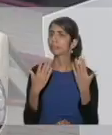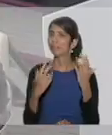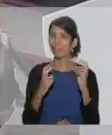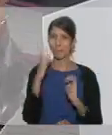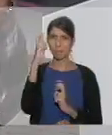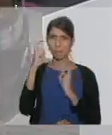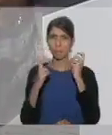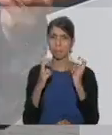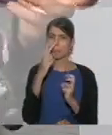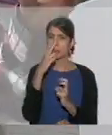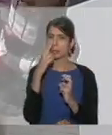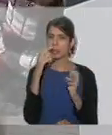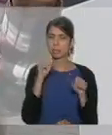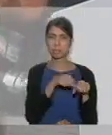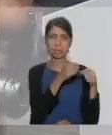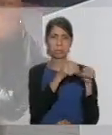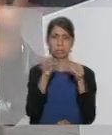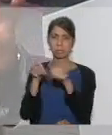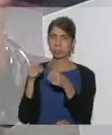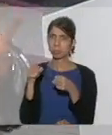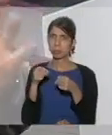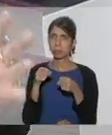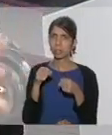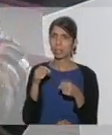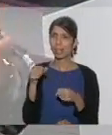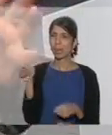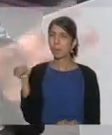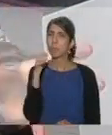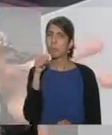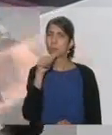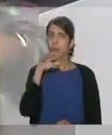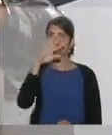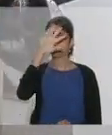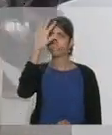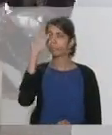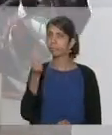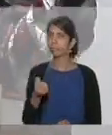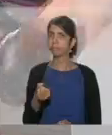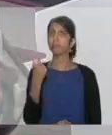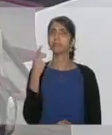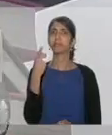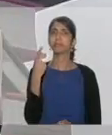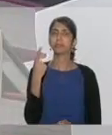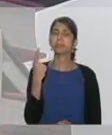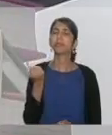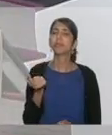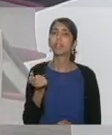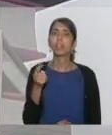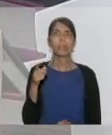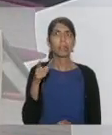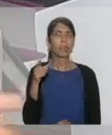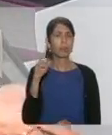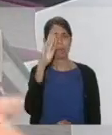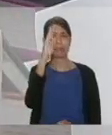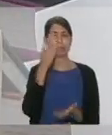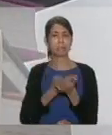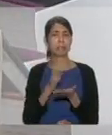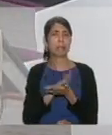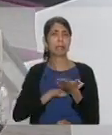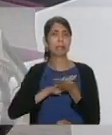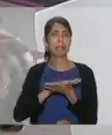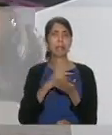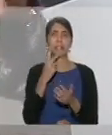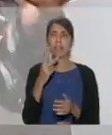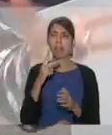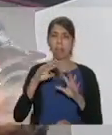parque de diversões decadente, uma pessoa, uma cartomante estranha, mas numa situação muito estranha, e ela não acredita em